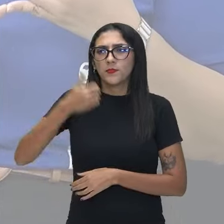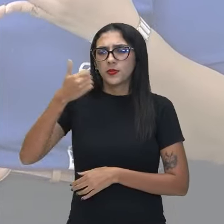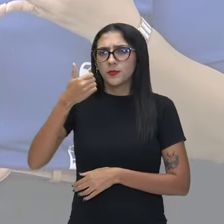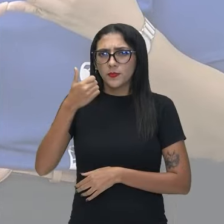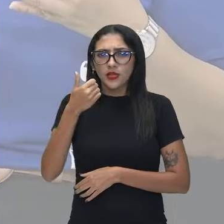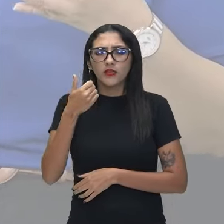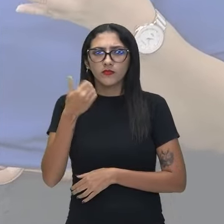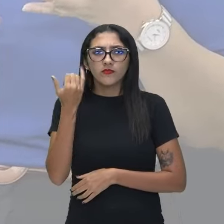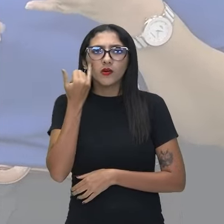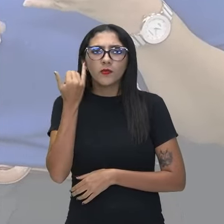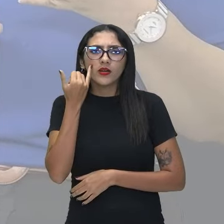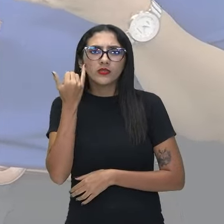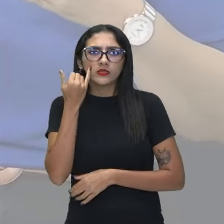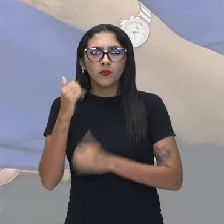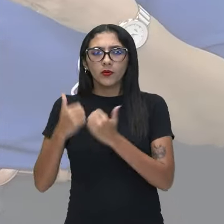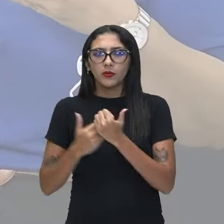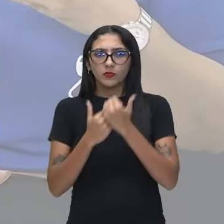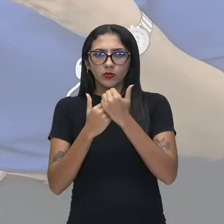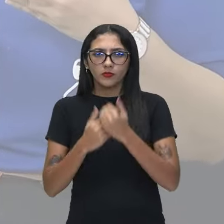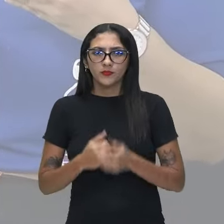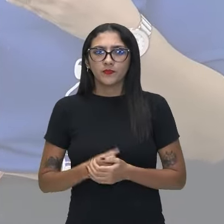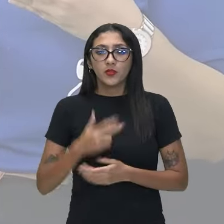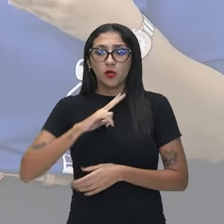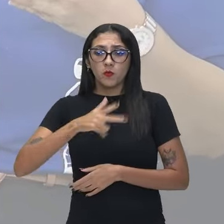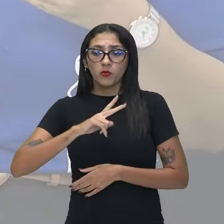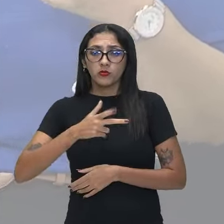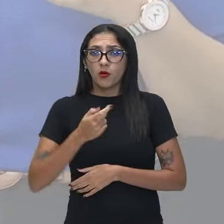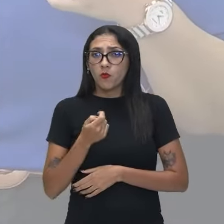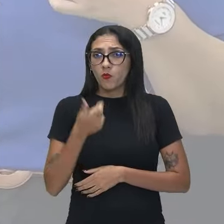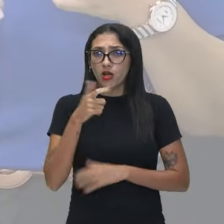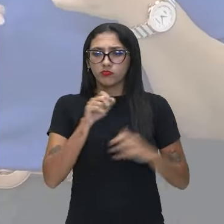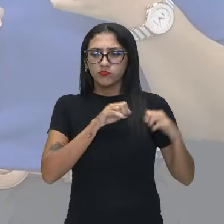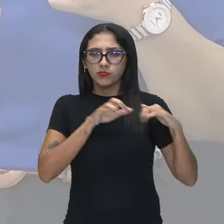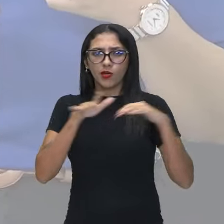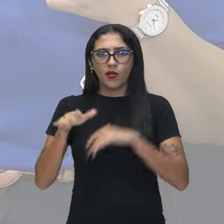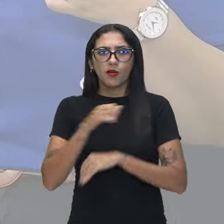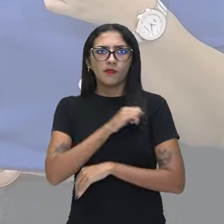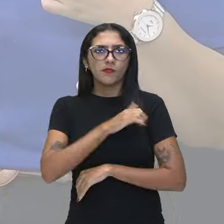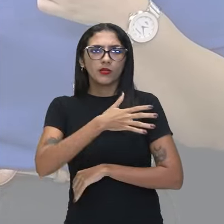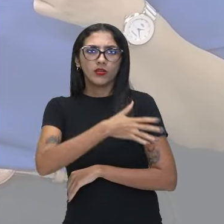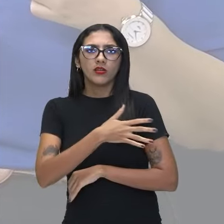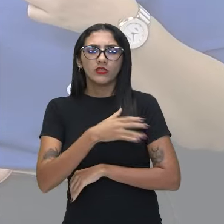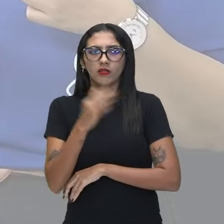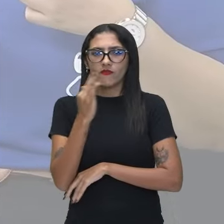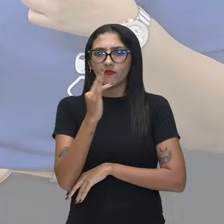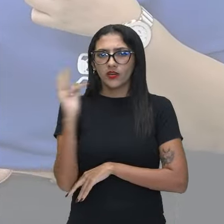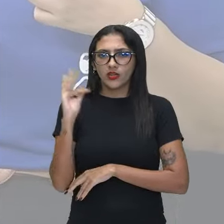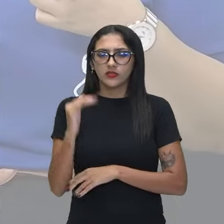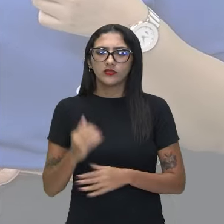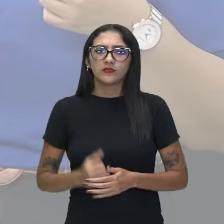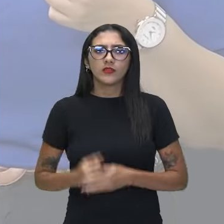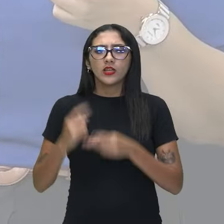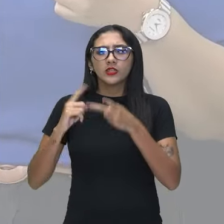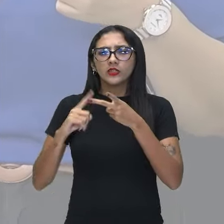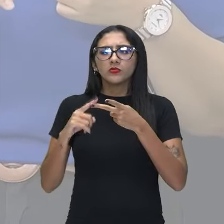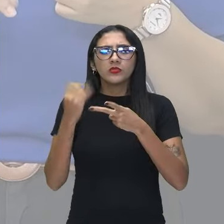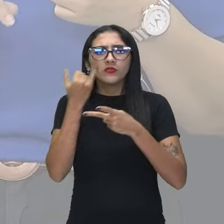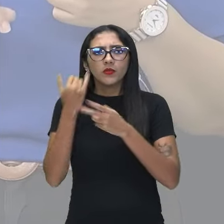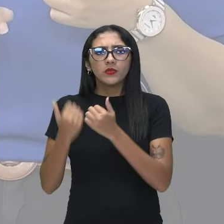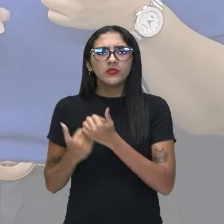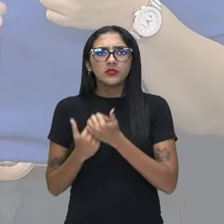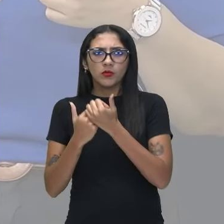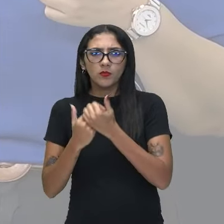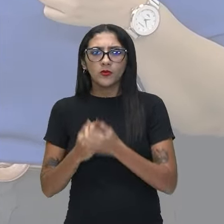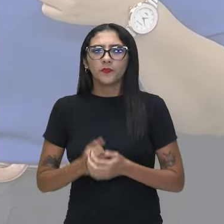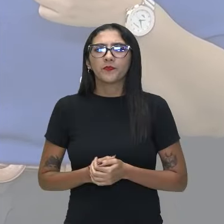ser invadida por tropas francesas comandadas por Napoleão. O Brasil era a colônia mais importante de Portugal. E